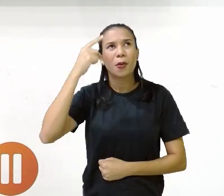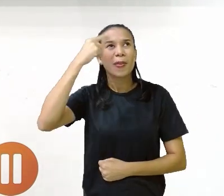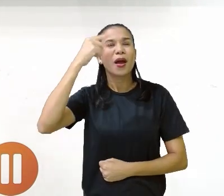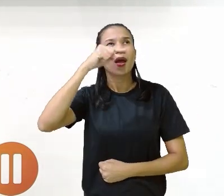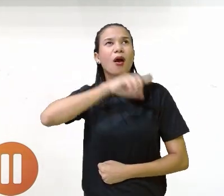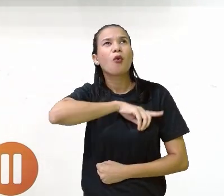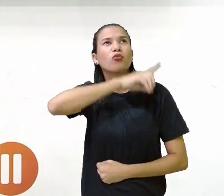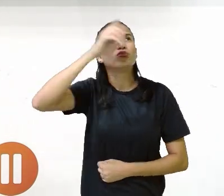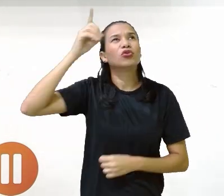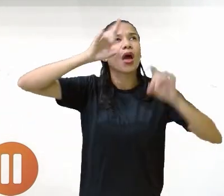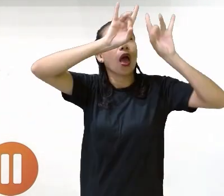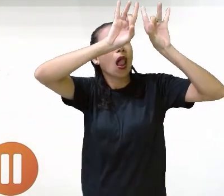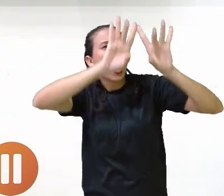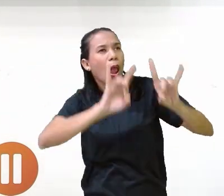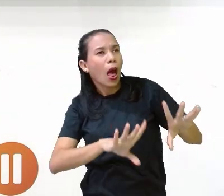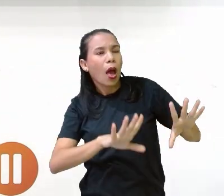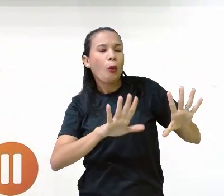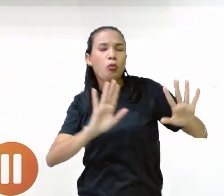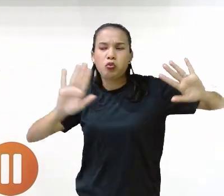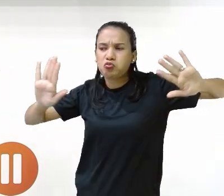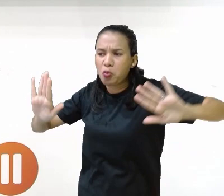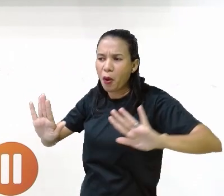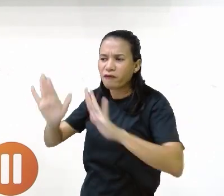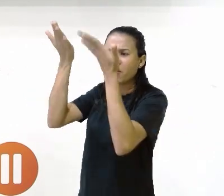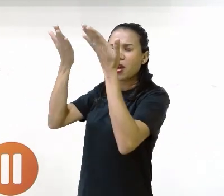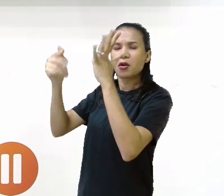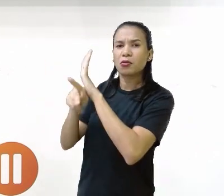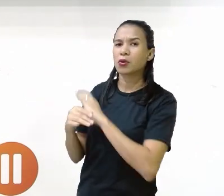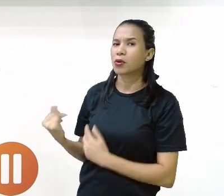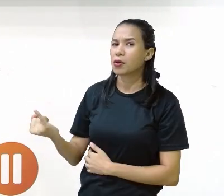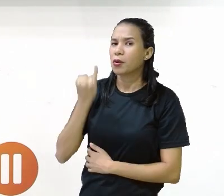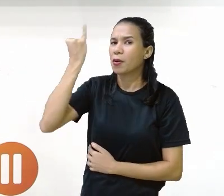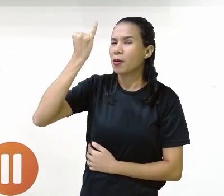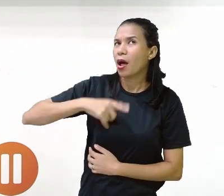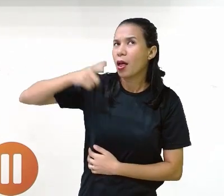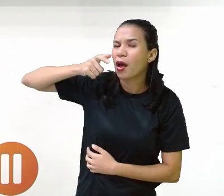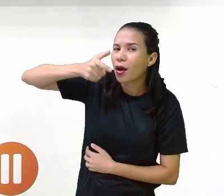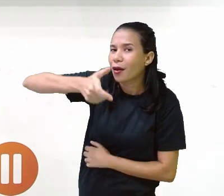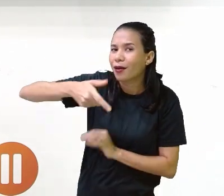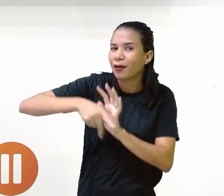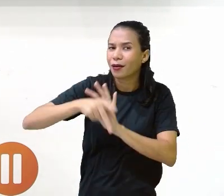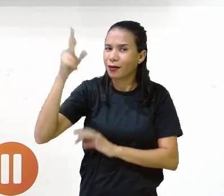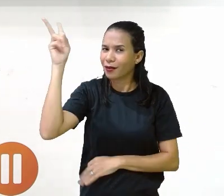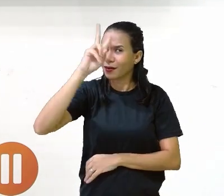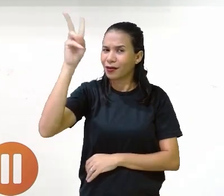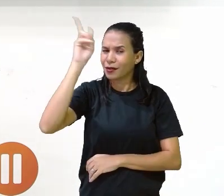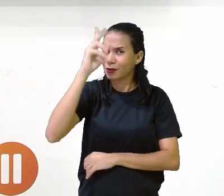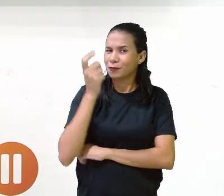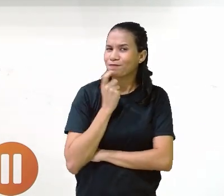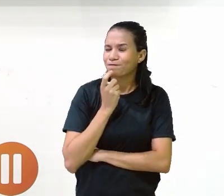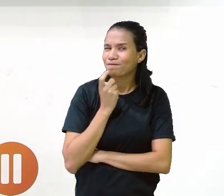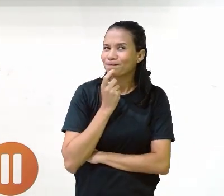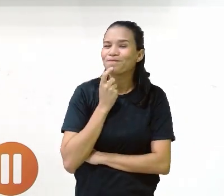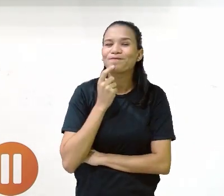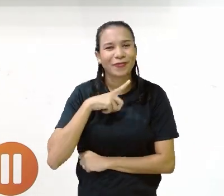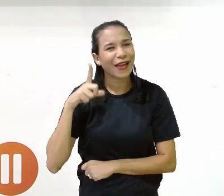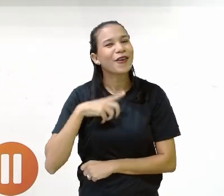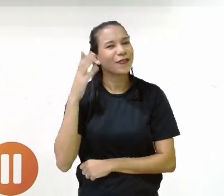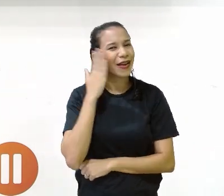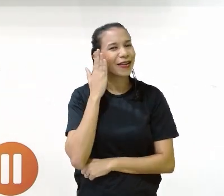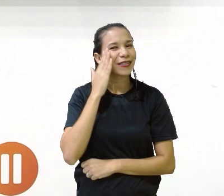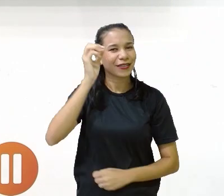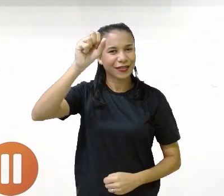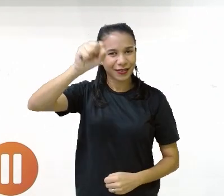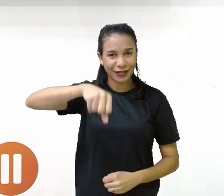comemorativa, pensa em algum momento importante, interessante da história? Você vai entender o que eu estou